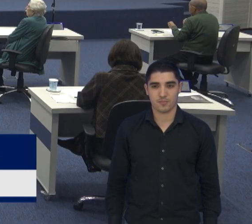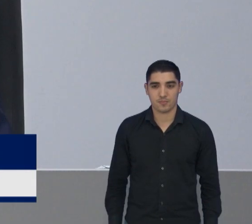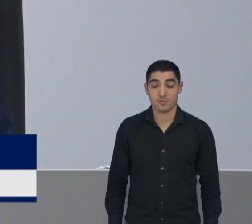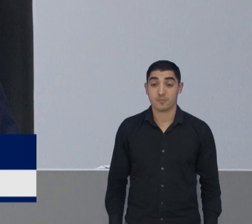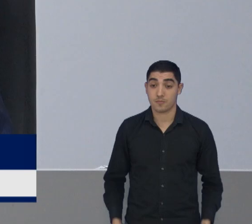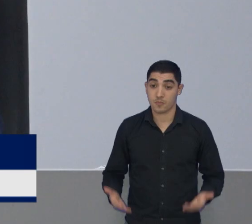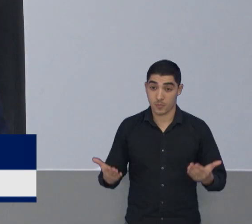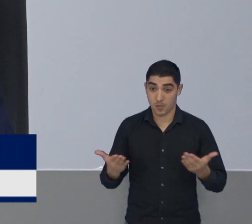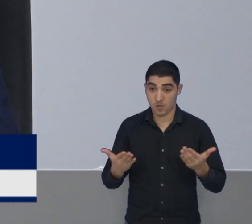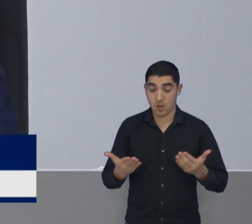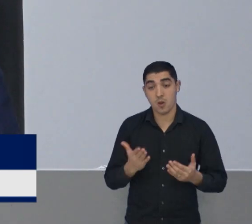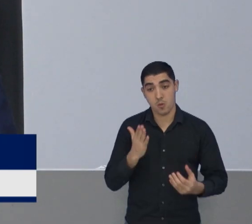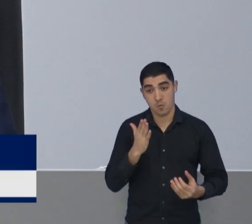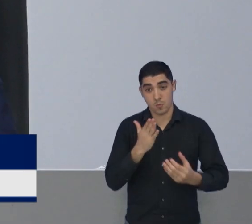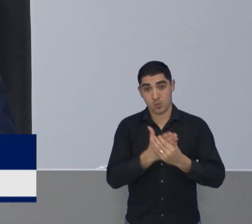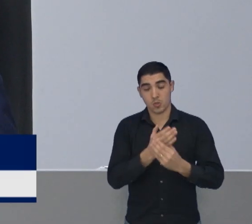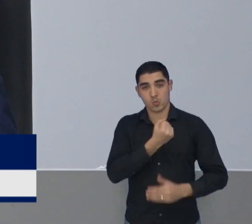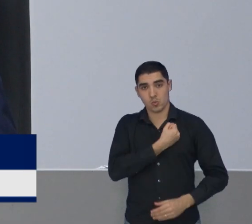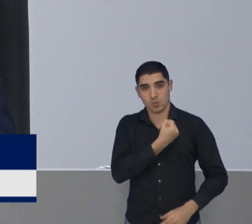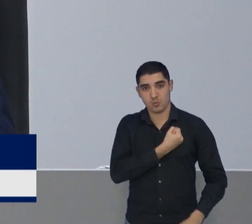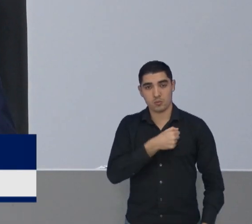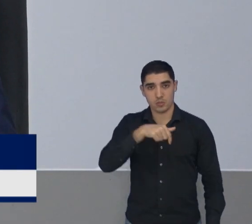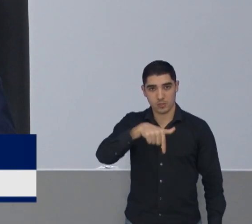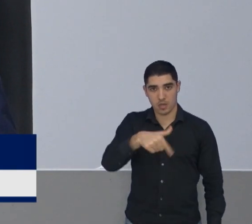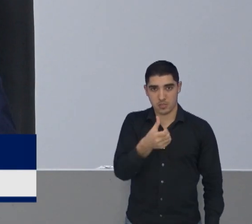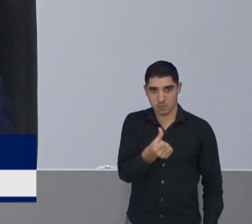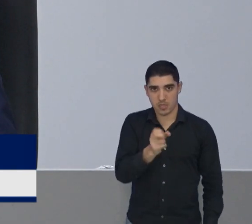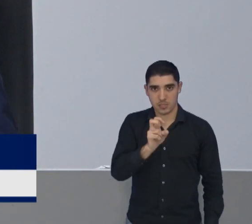Em discussão, o processo de número